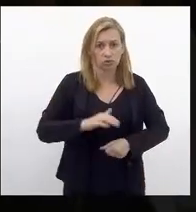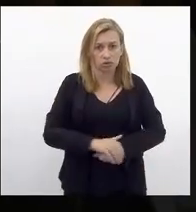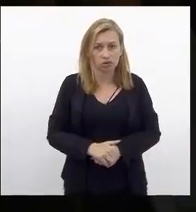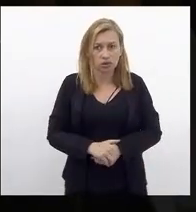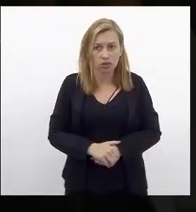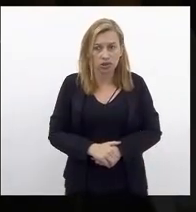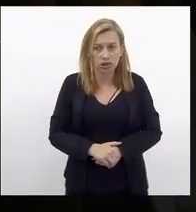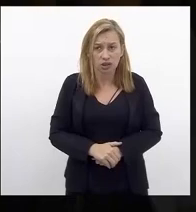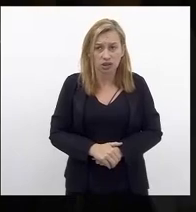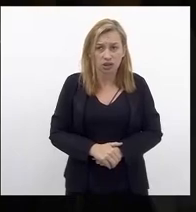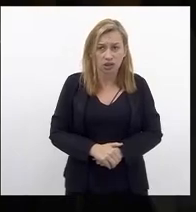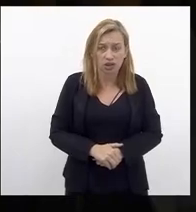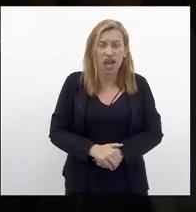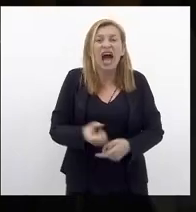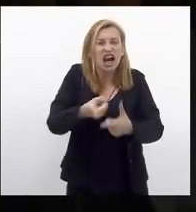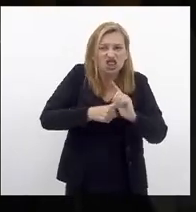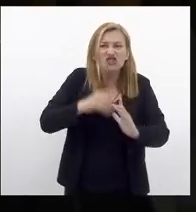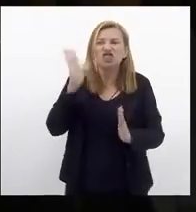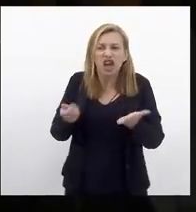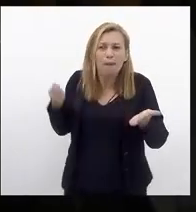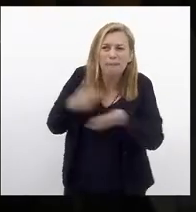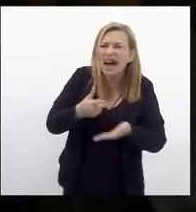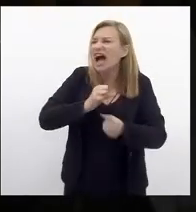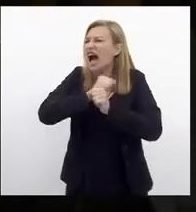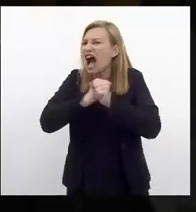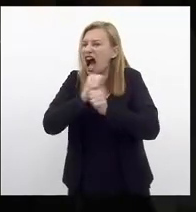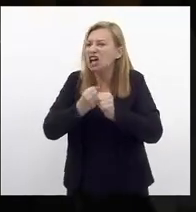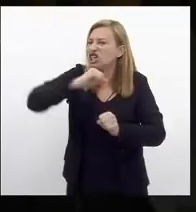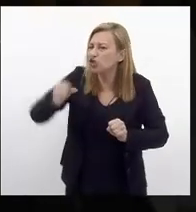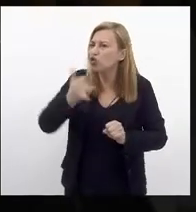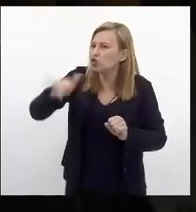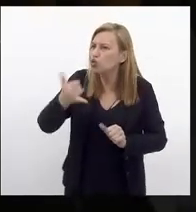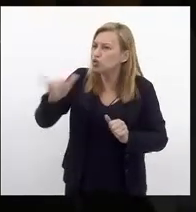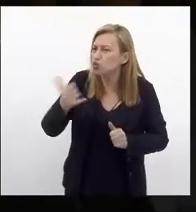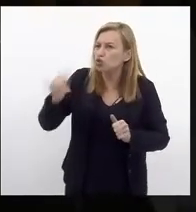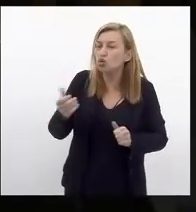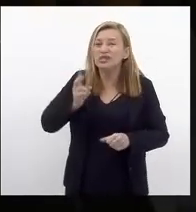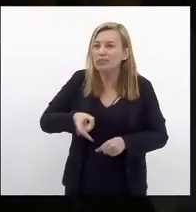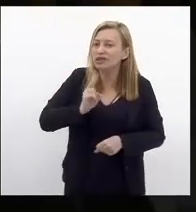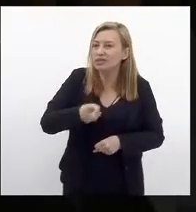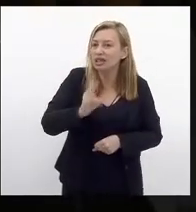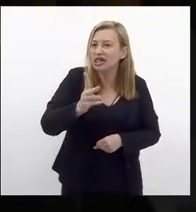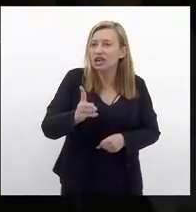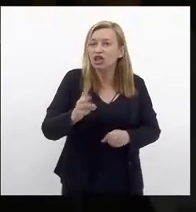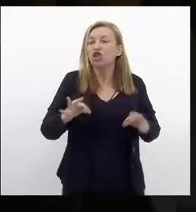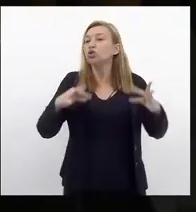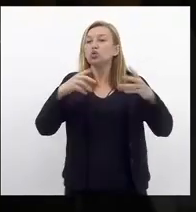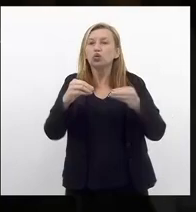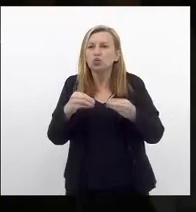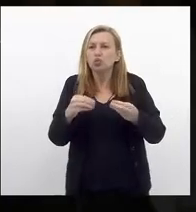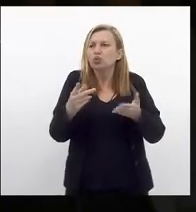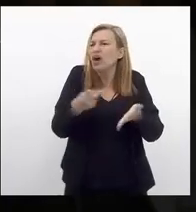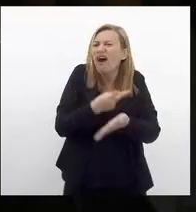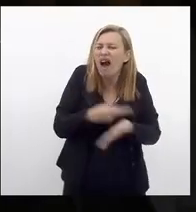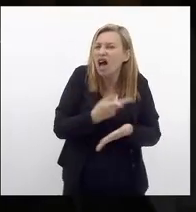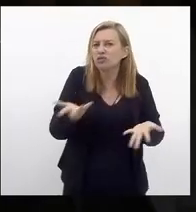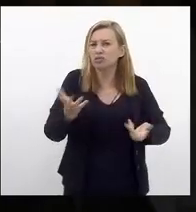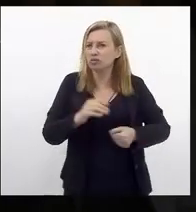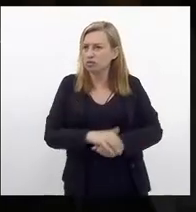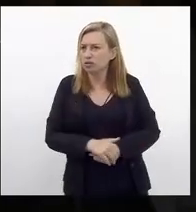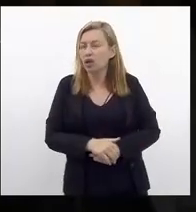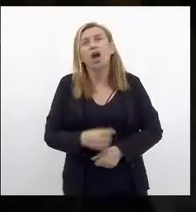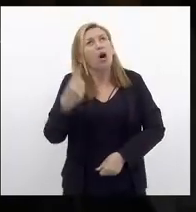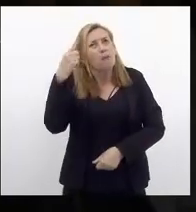dessa dívida já paga muito tempo é juros em cima de juros é tudo desnecessário e